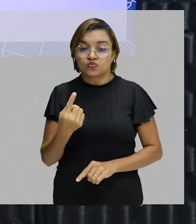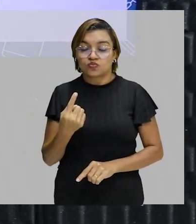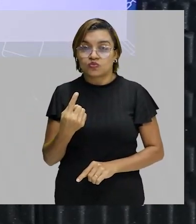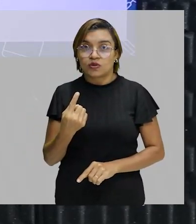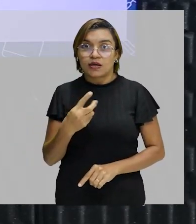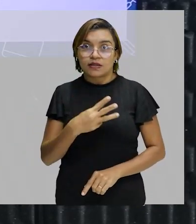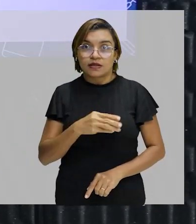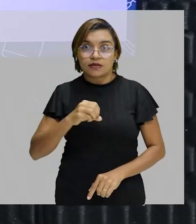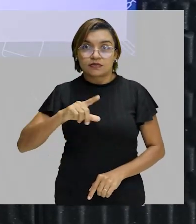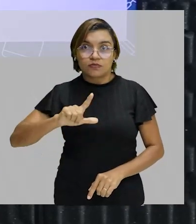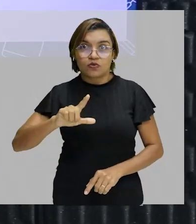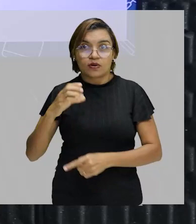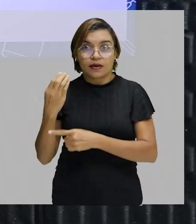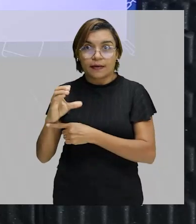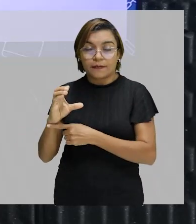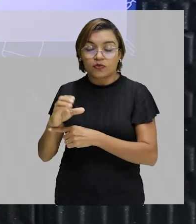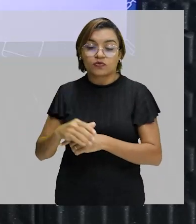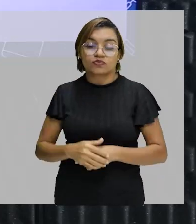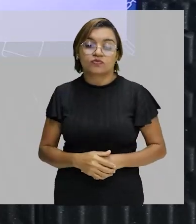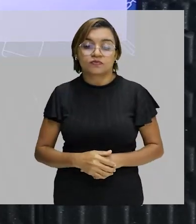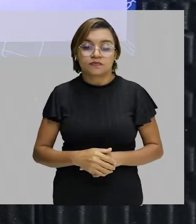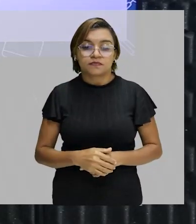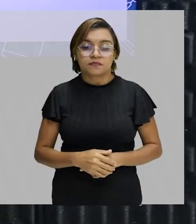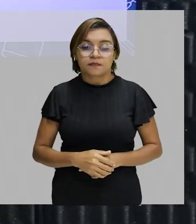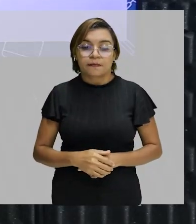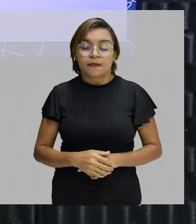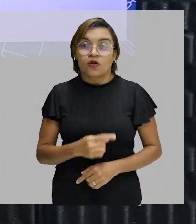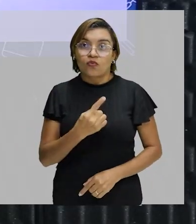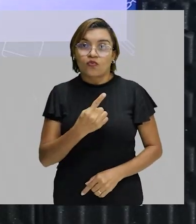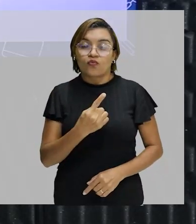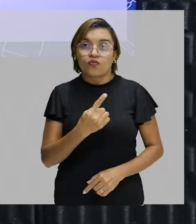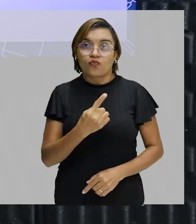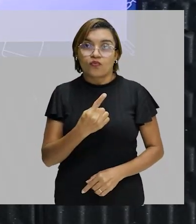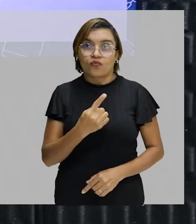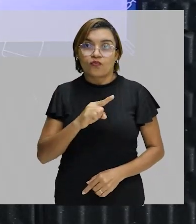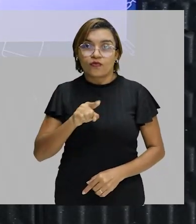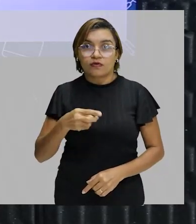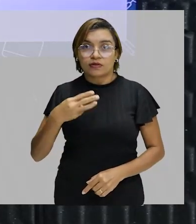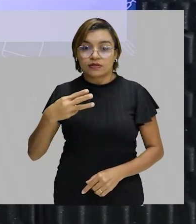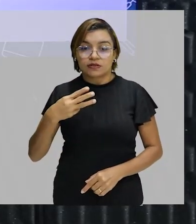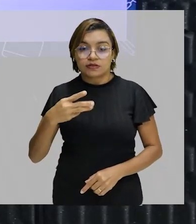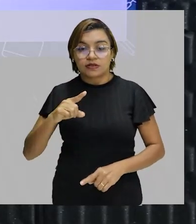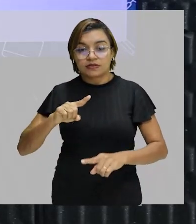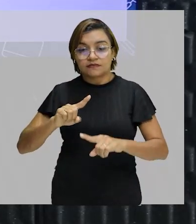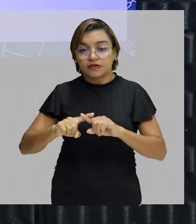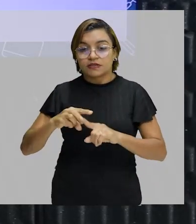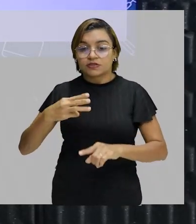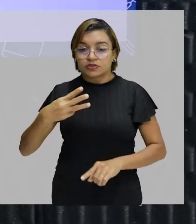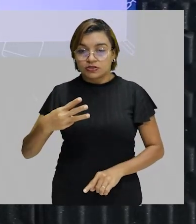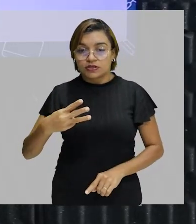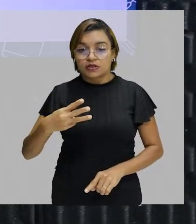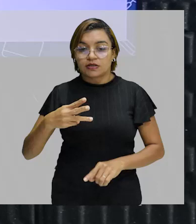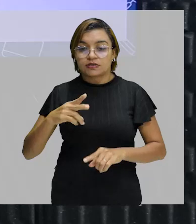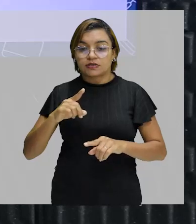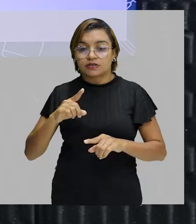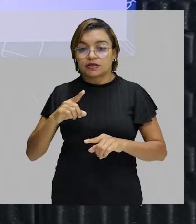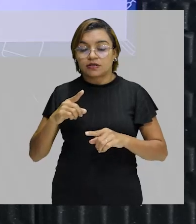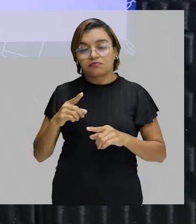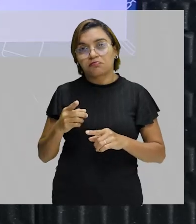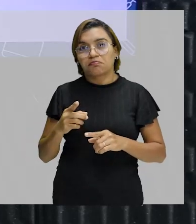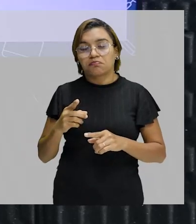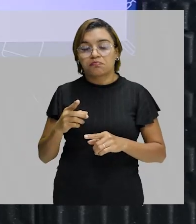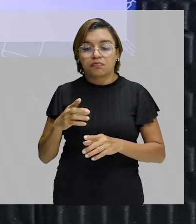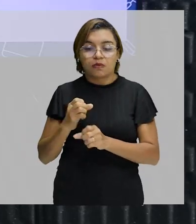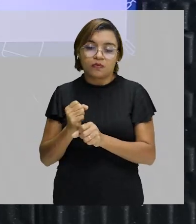carbono. 1,33 vezes 3, 3,99. Então, a gente pode arredondar para 4, aproximar para